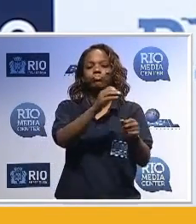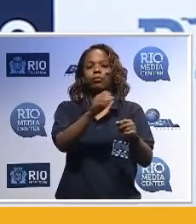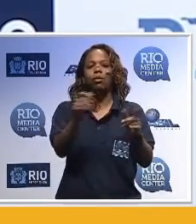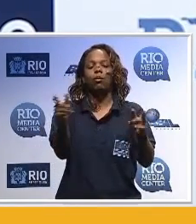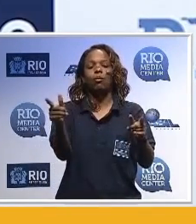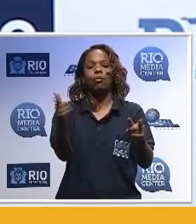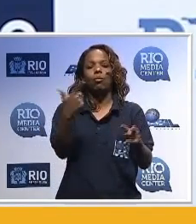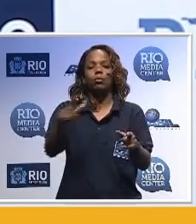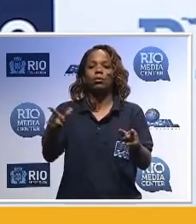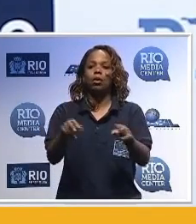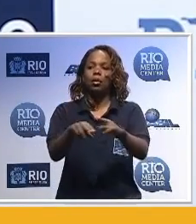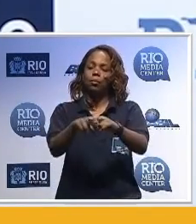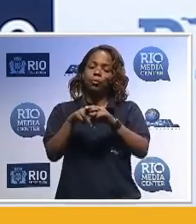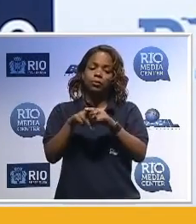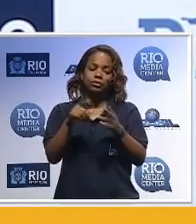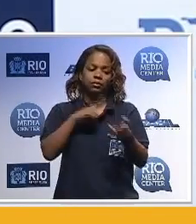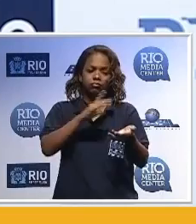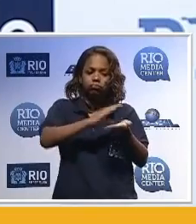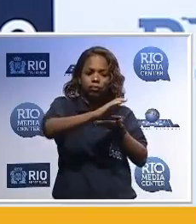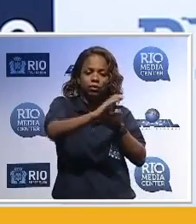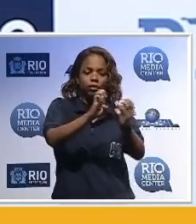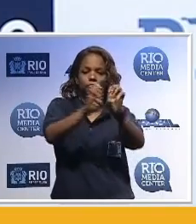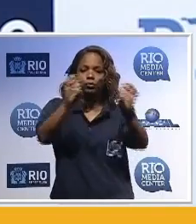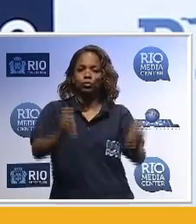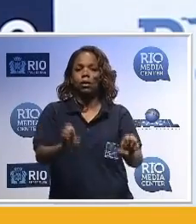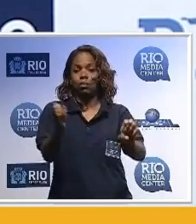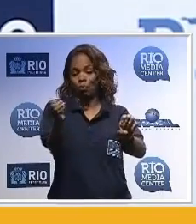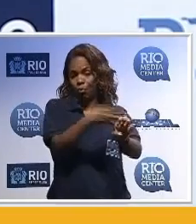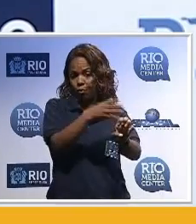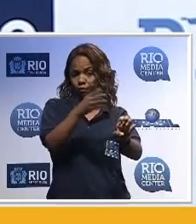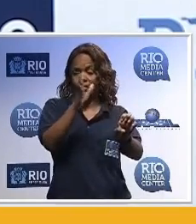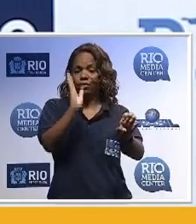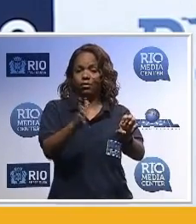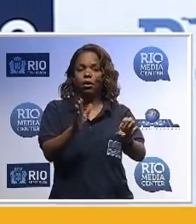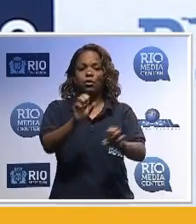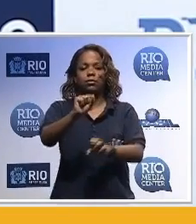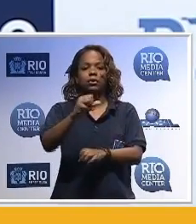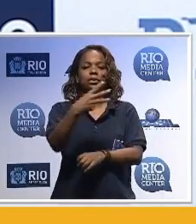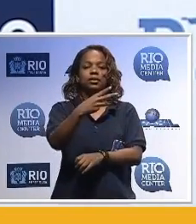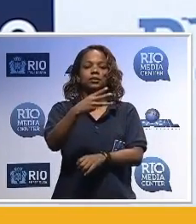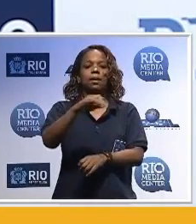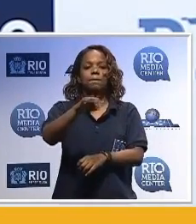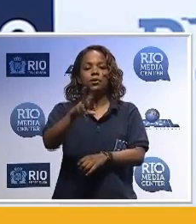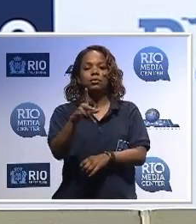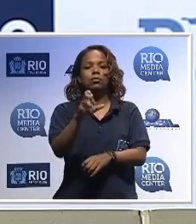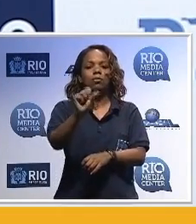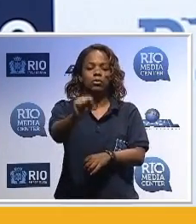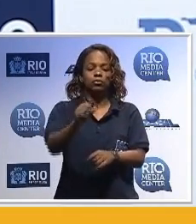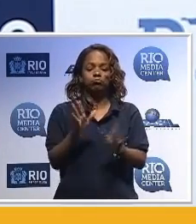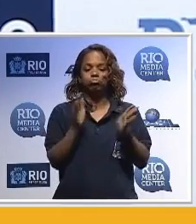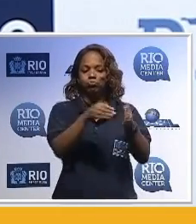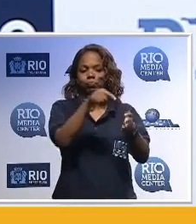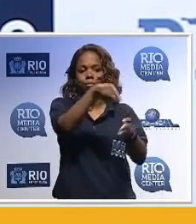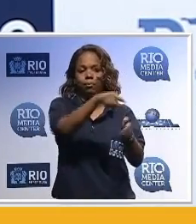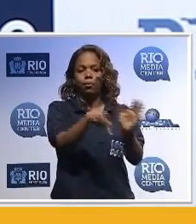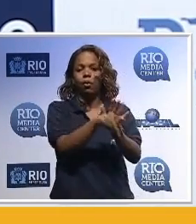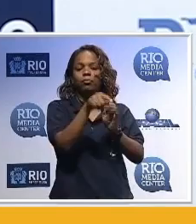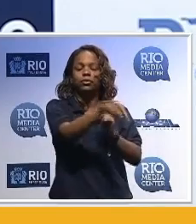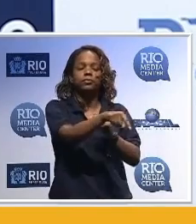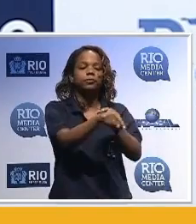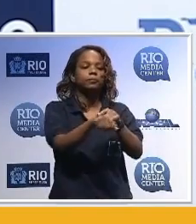milhões, na verdade, foi de infraestrutura nova e os 83 milhões especificamente nisso. Promoção e